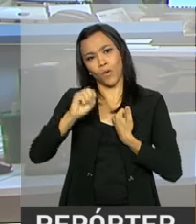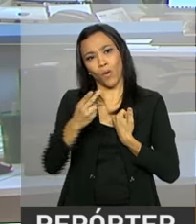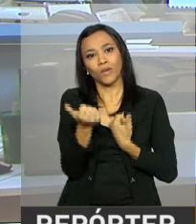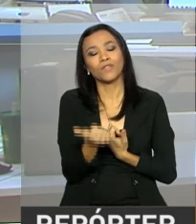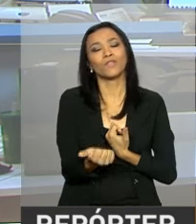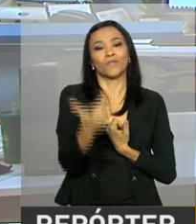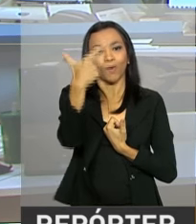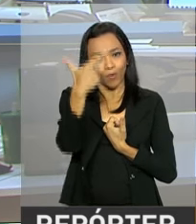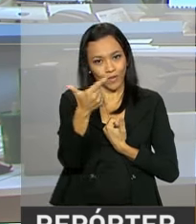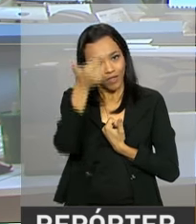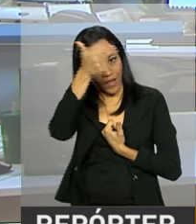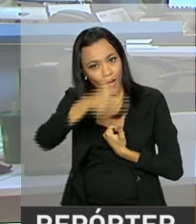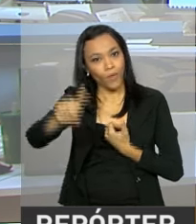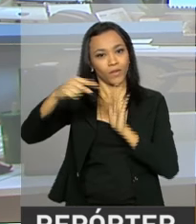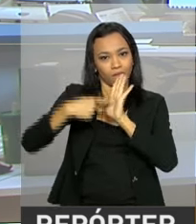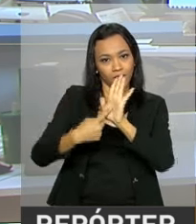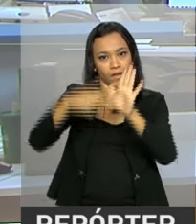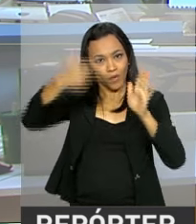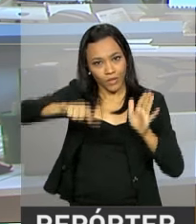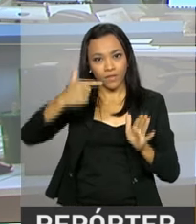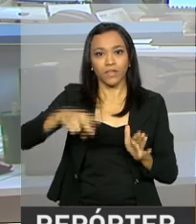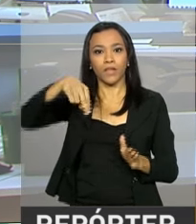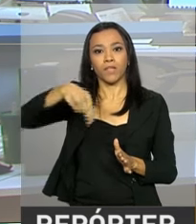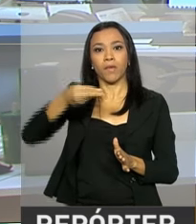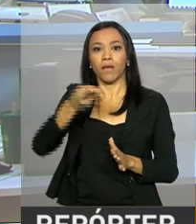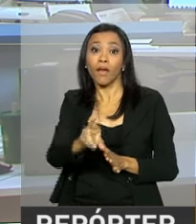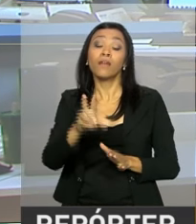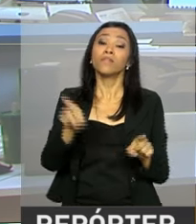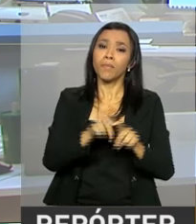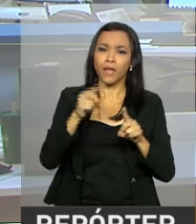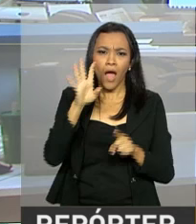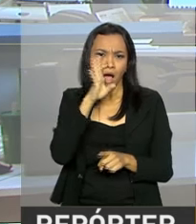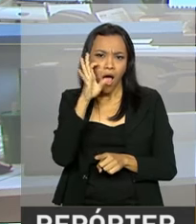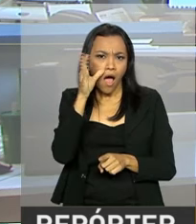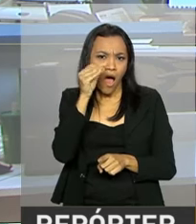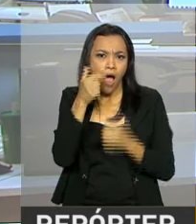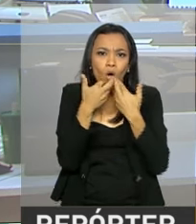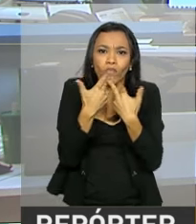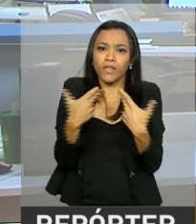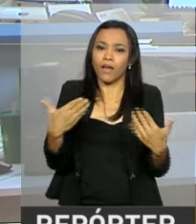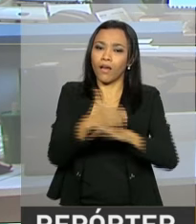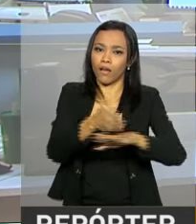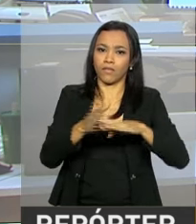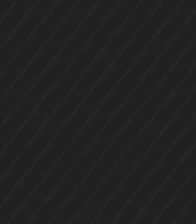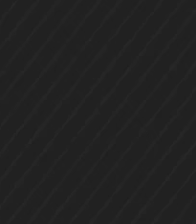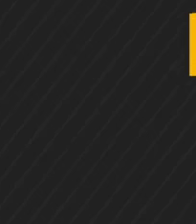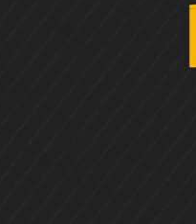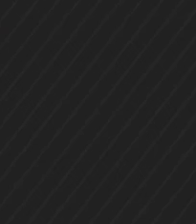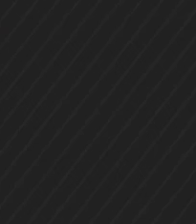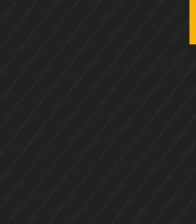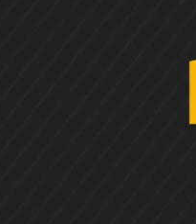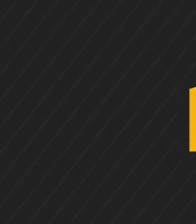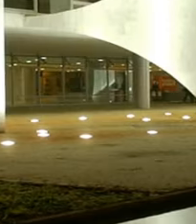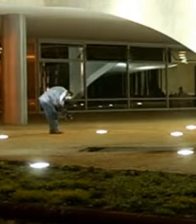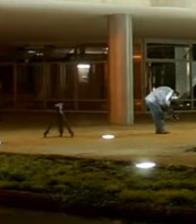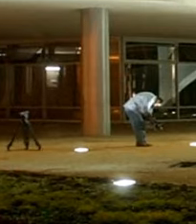meio-dia na próxima edição do repórter NBR acompanhe também as novidades em nossas redes sociais